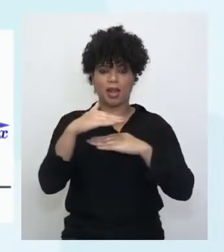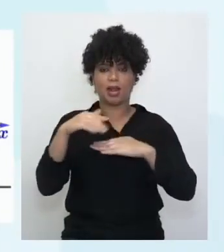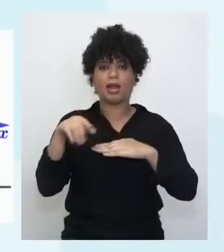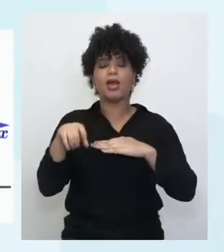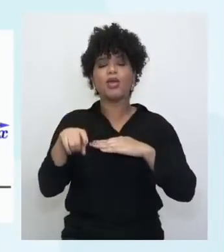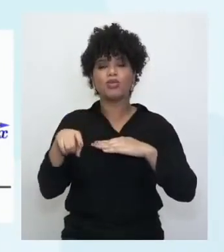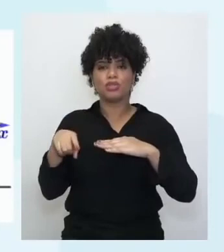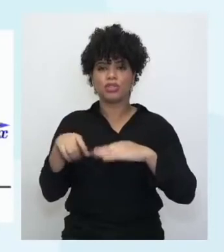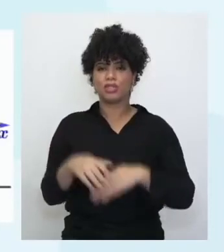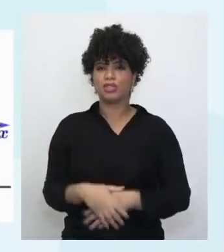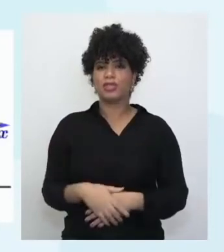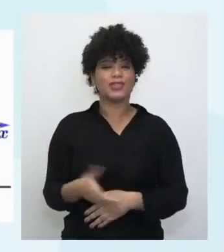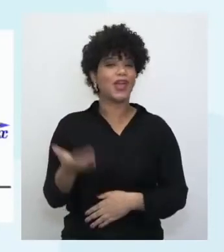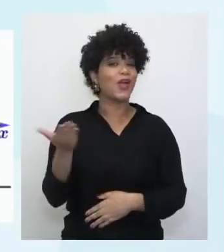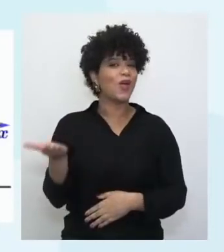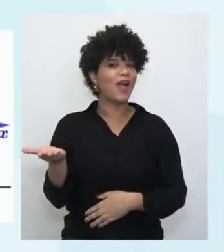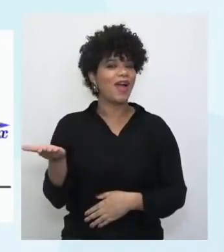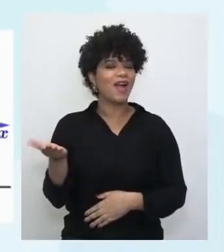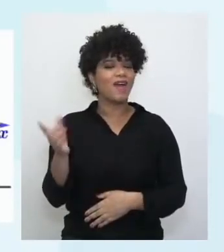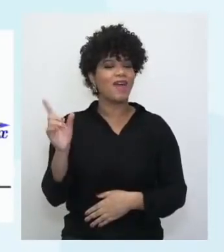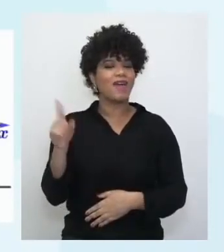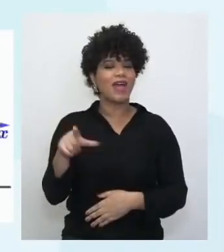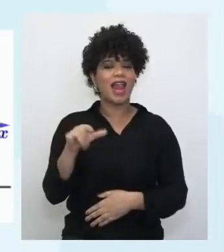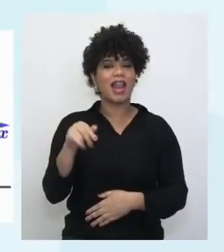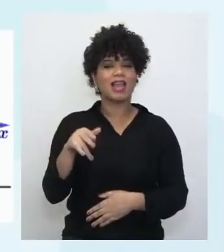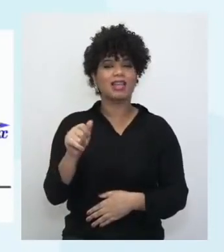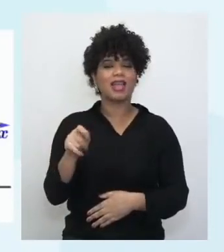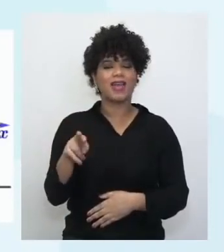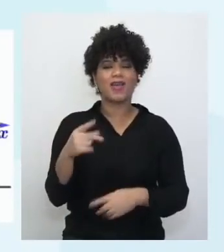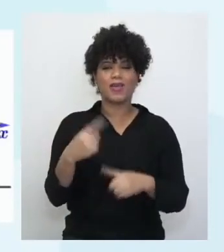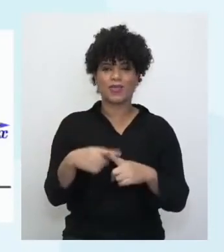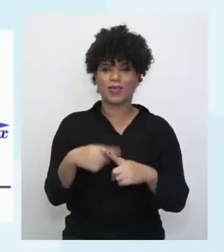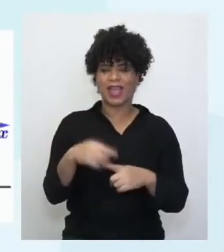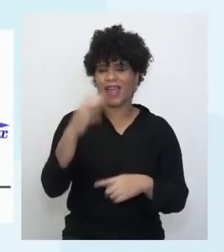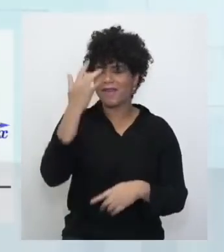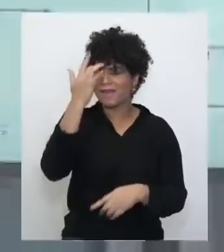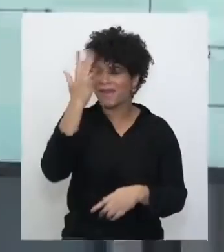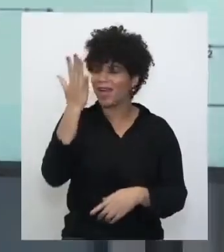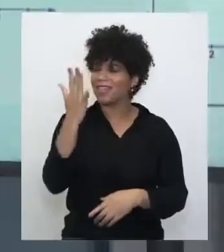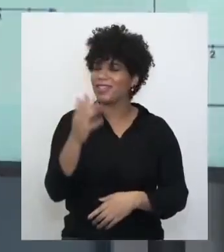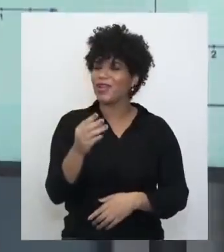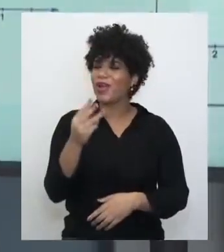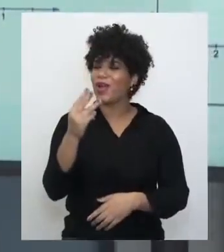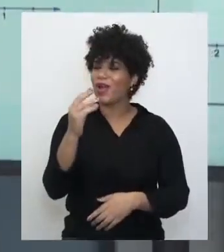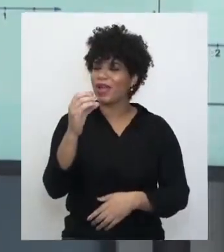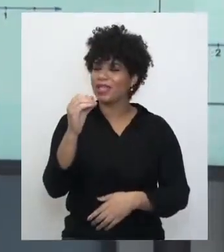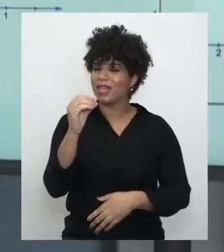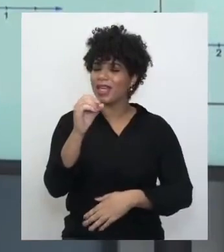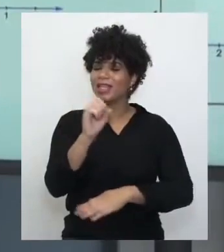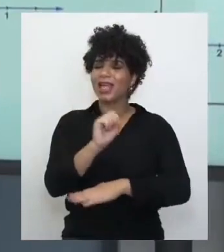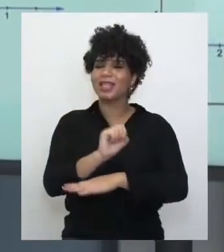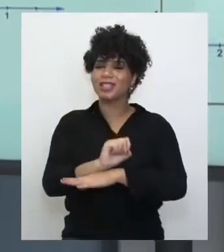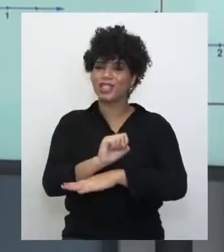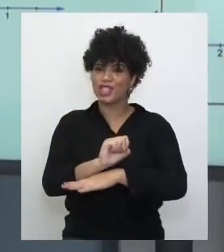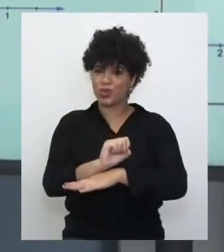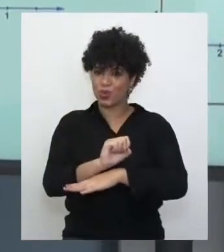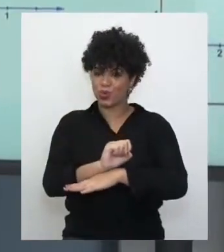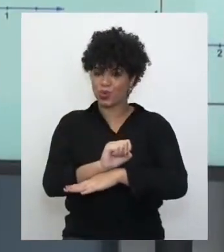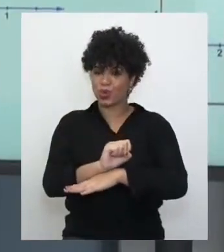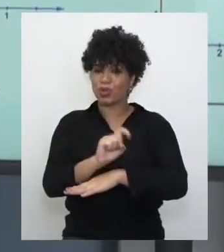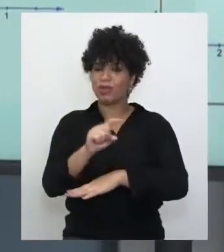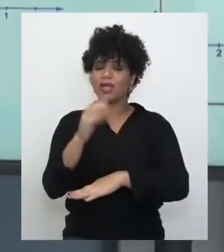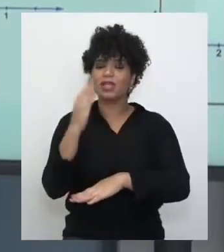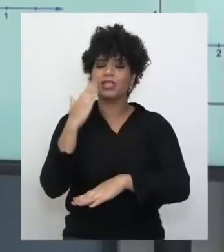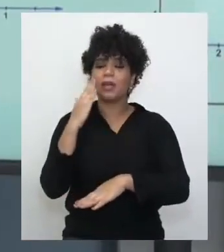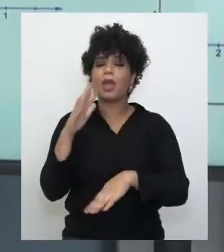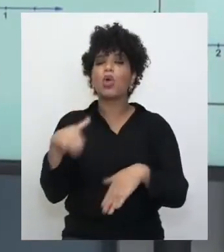saber qual dessas letras é a linear e por quê. Então, bem facinho, vou dar aí 30 segundinhos para você colocar qual é a alternativa